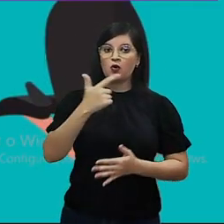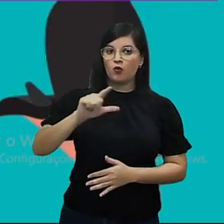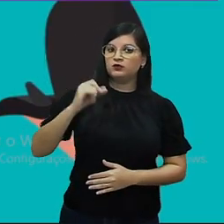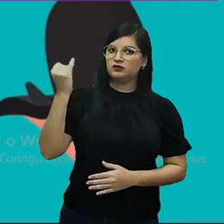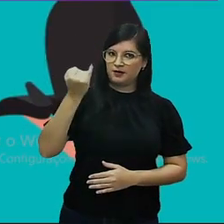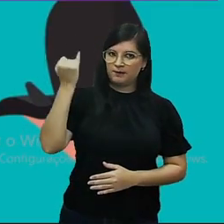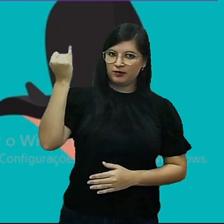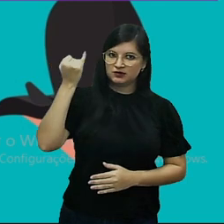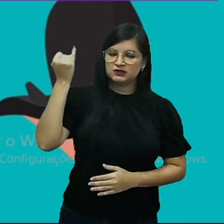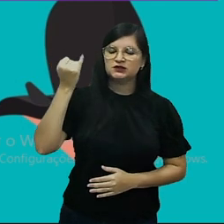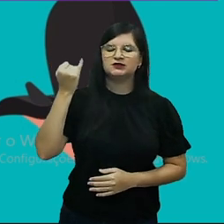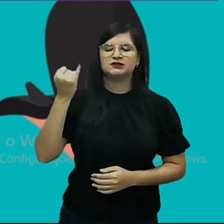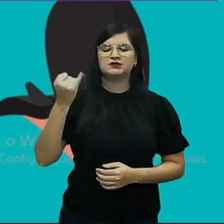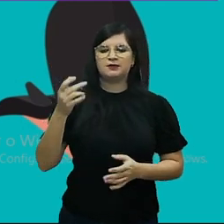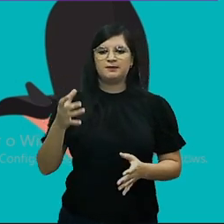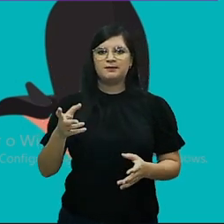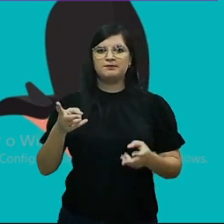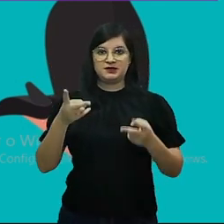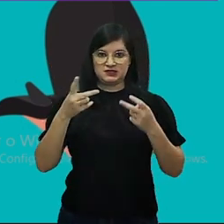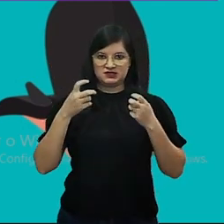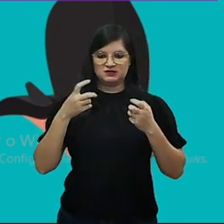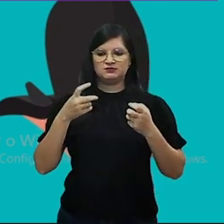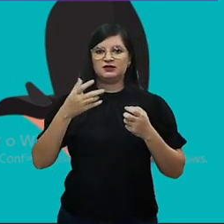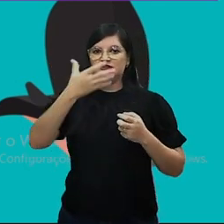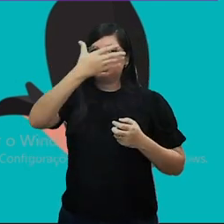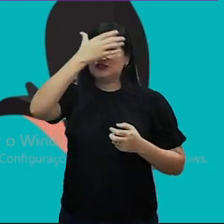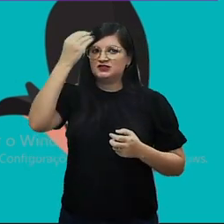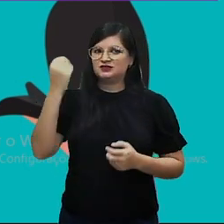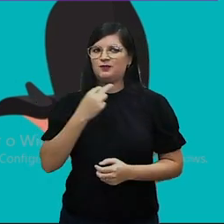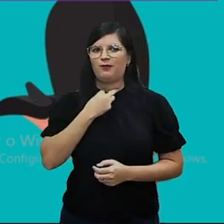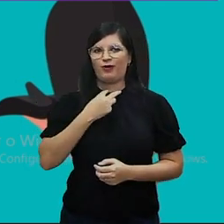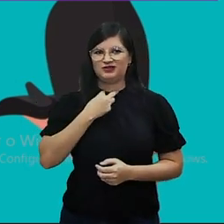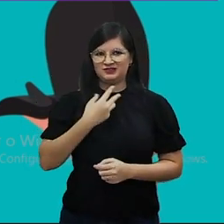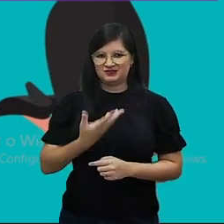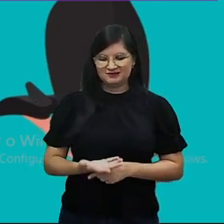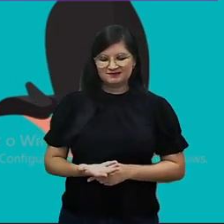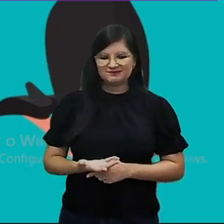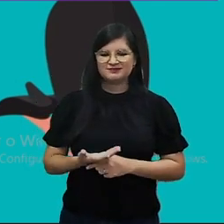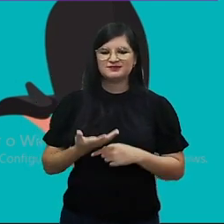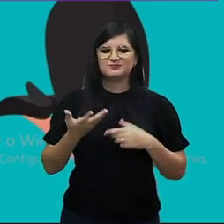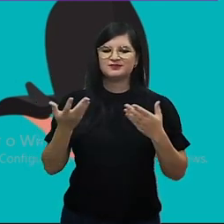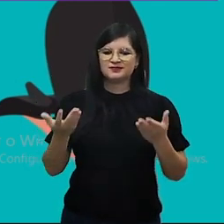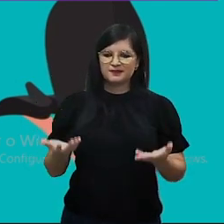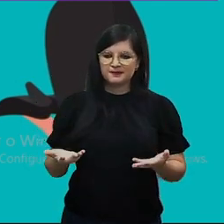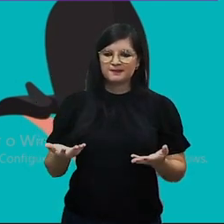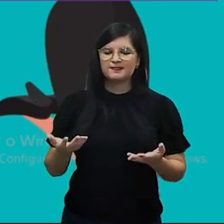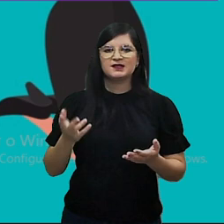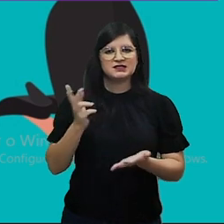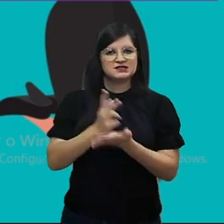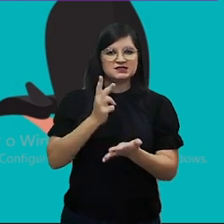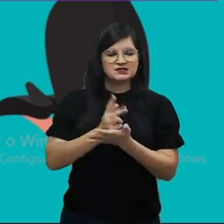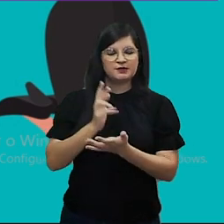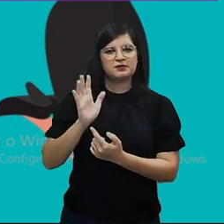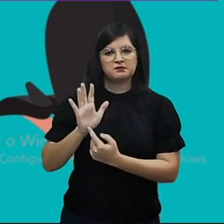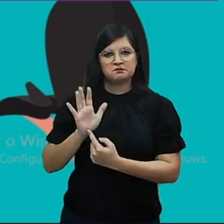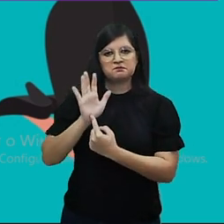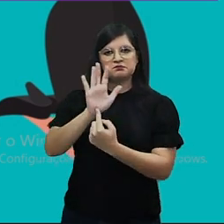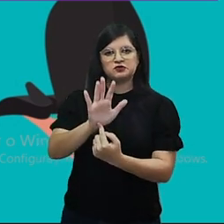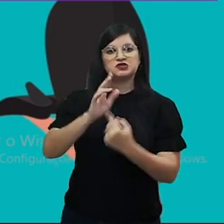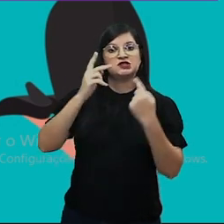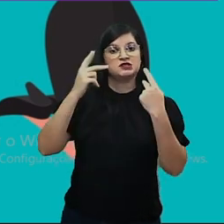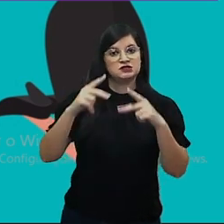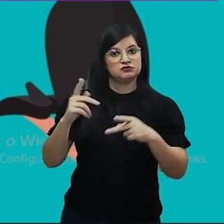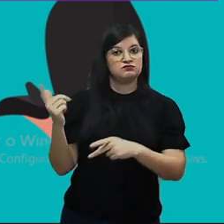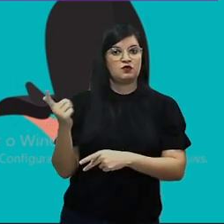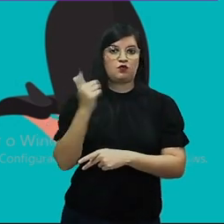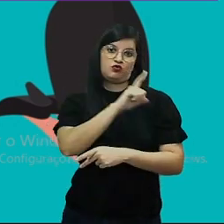ninguém pode escutar. Aliás, que ninguém pode esquecer. Veja só, escutar não, né? Não pode esquecer. Sempre destaque os seus benefícios,